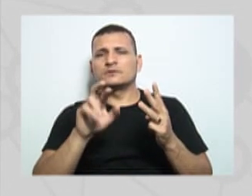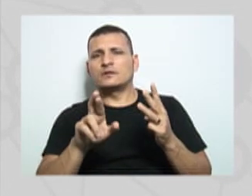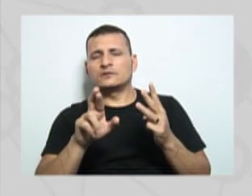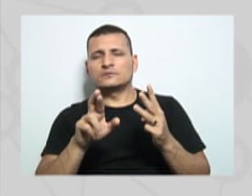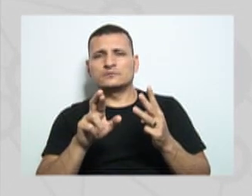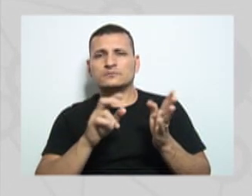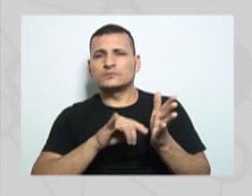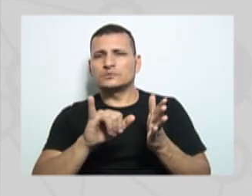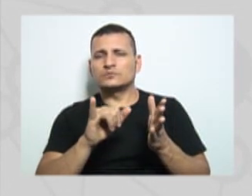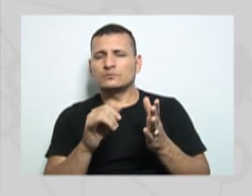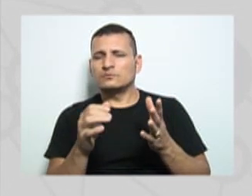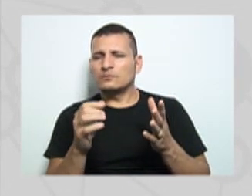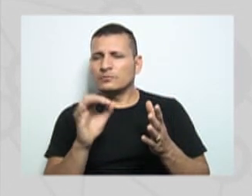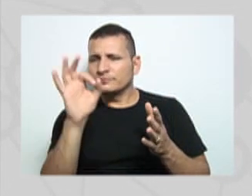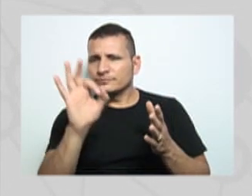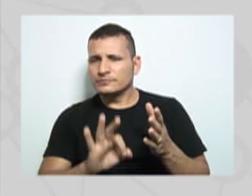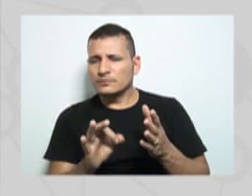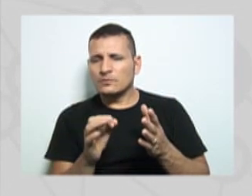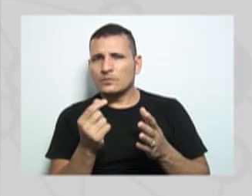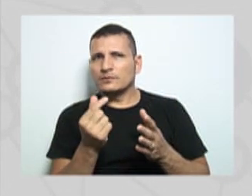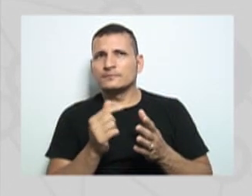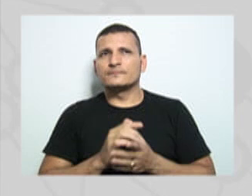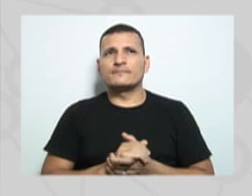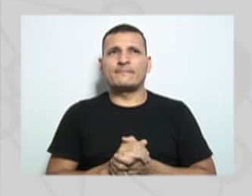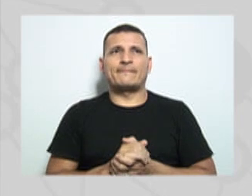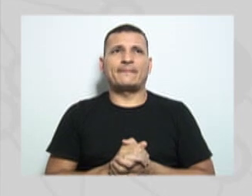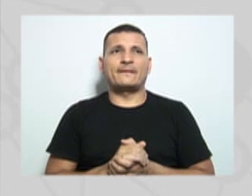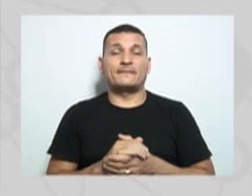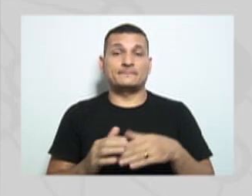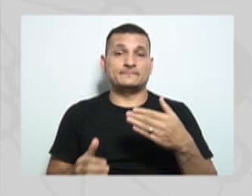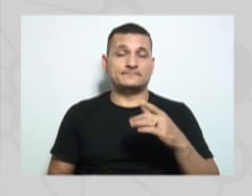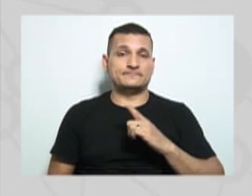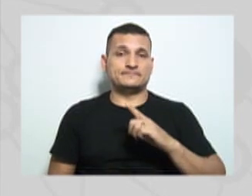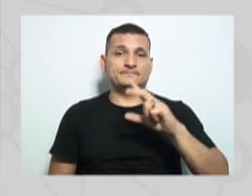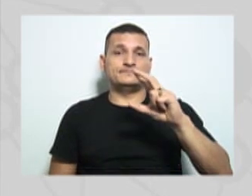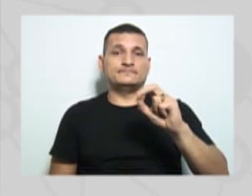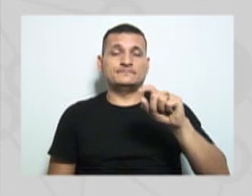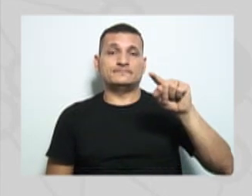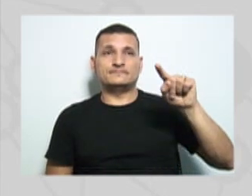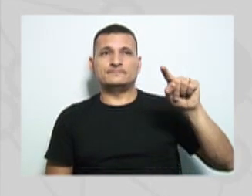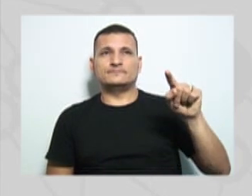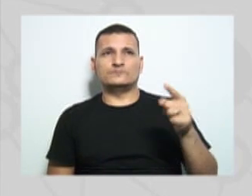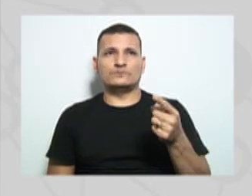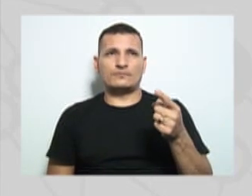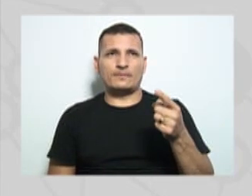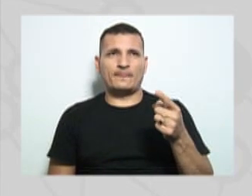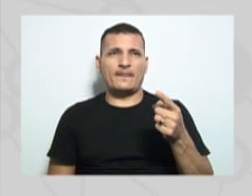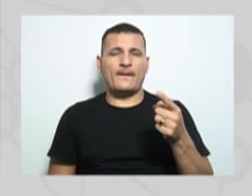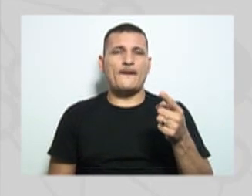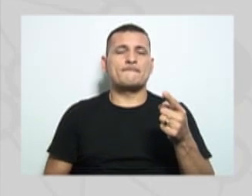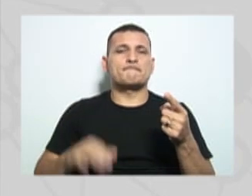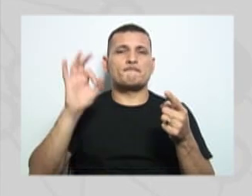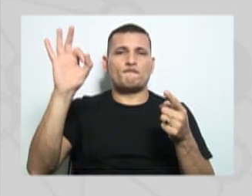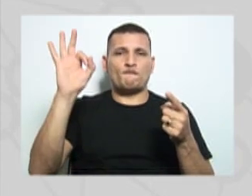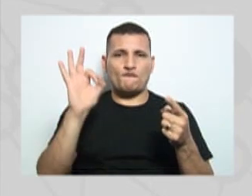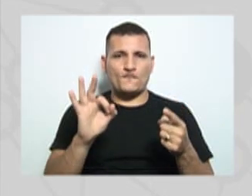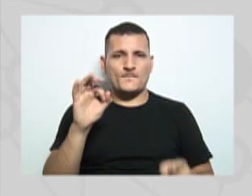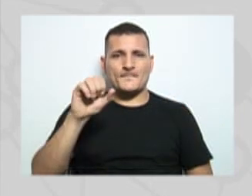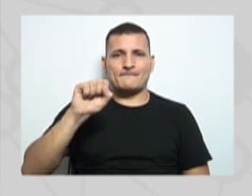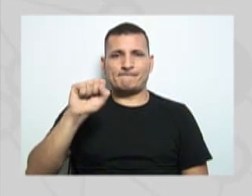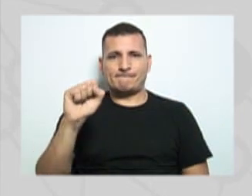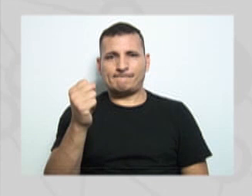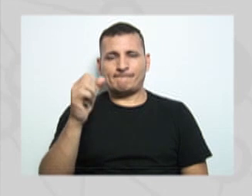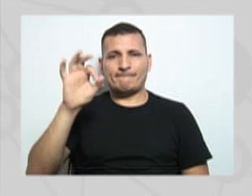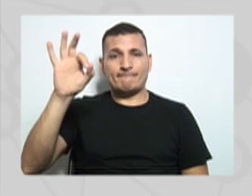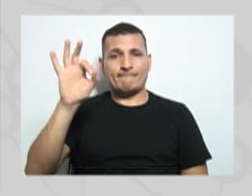Nós temos aqui receita bruta de 50 mil, certo? E o percentual, já que é uma receita de